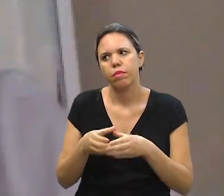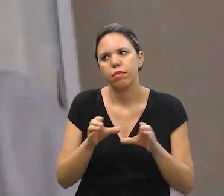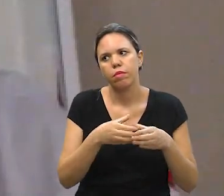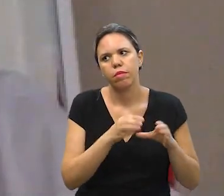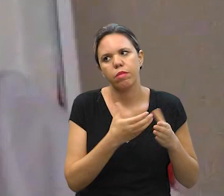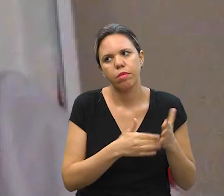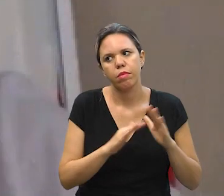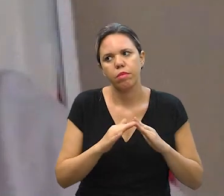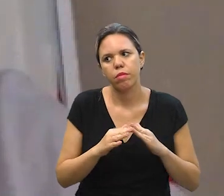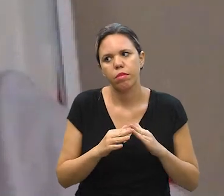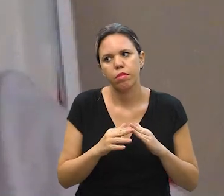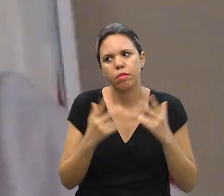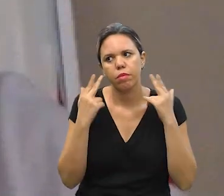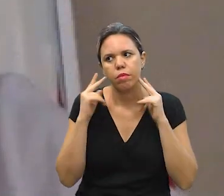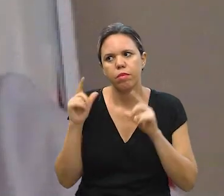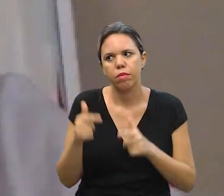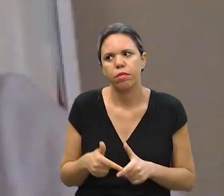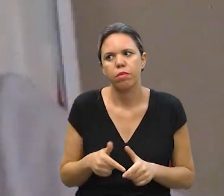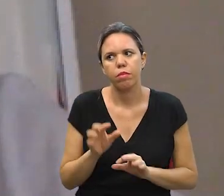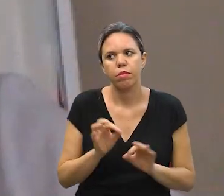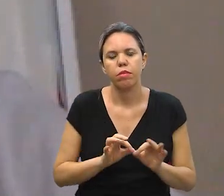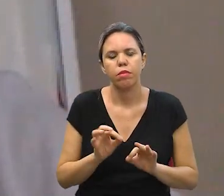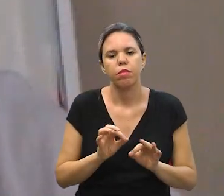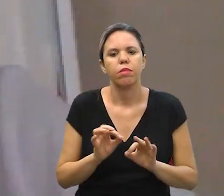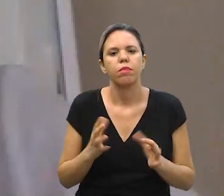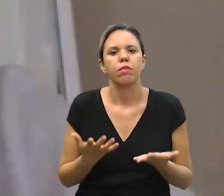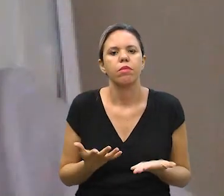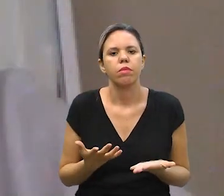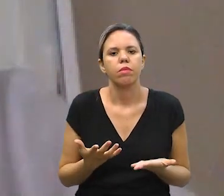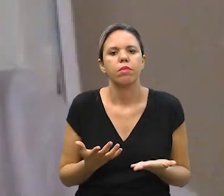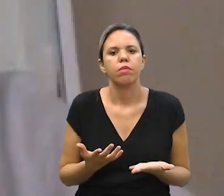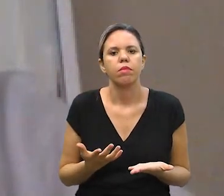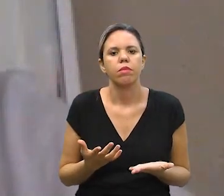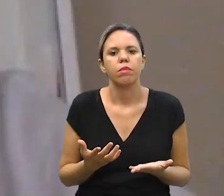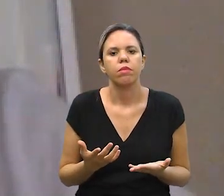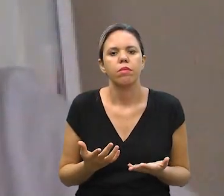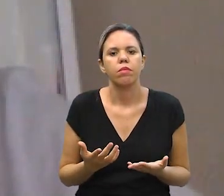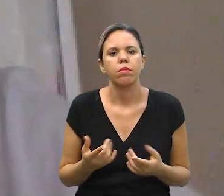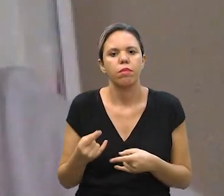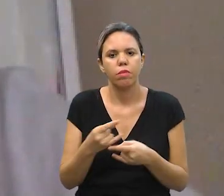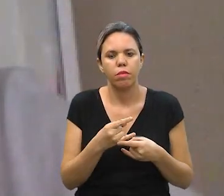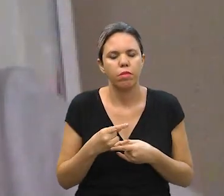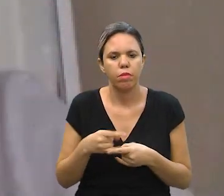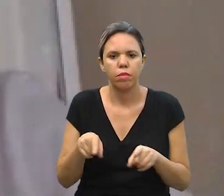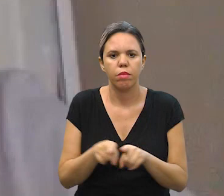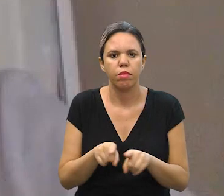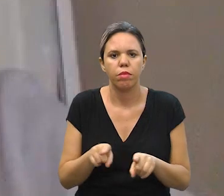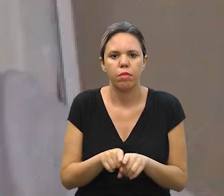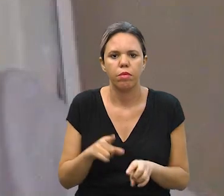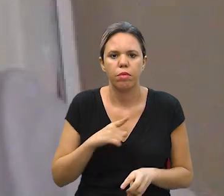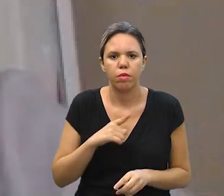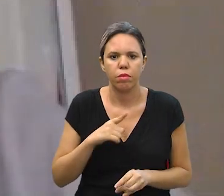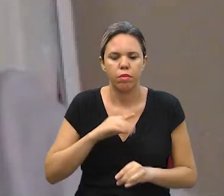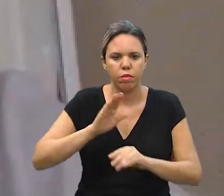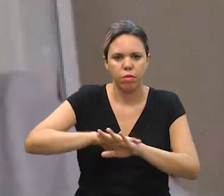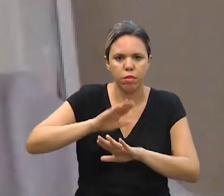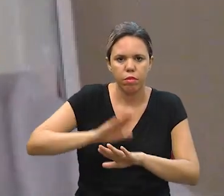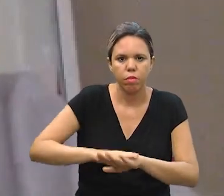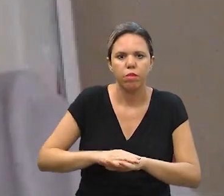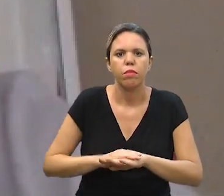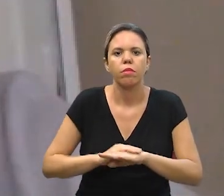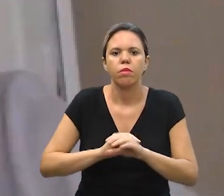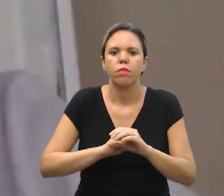turmas das escolas comuns de ensino regular. Então, esse webinário Também tem por detrás